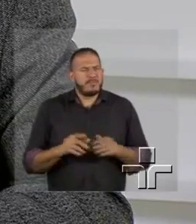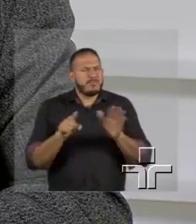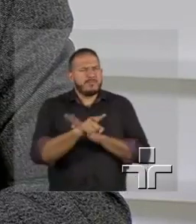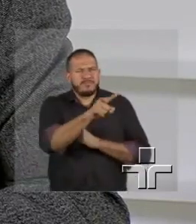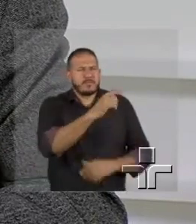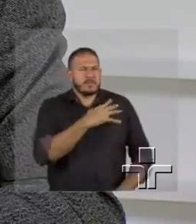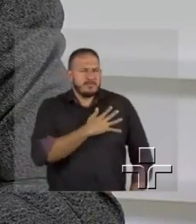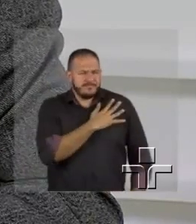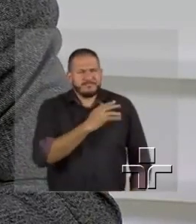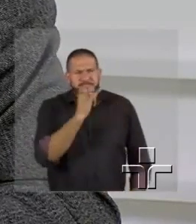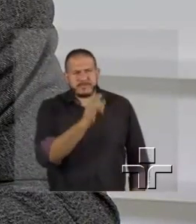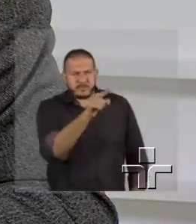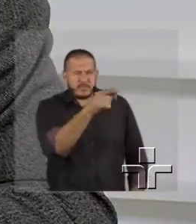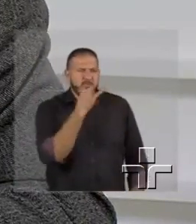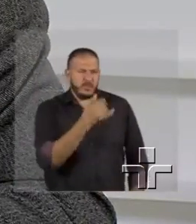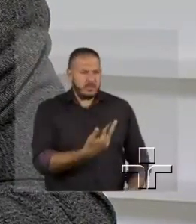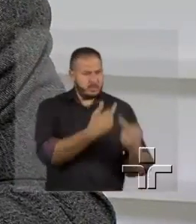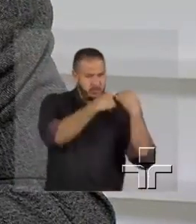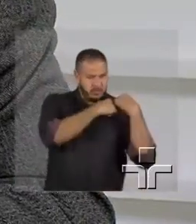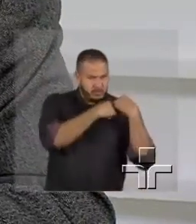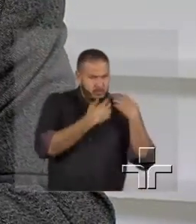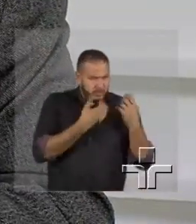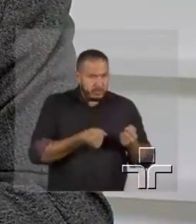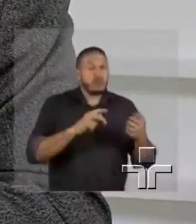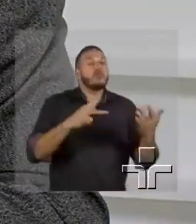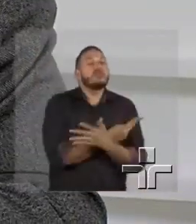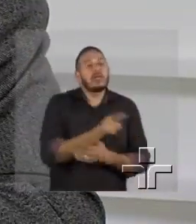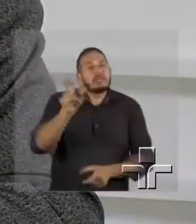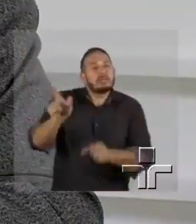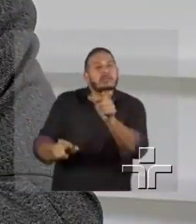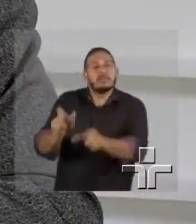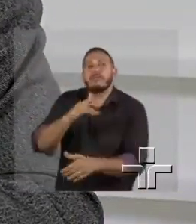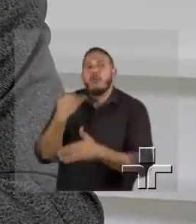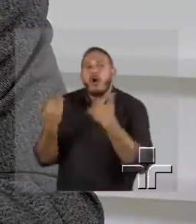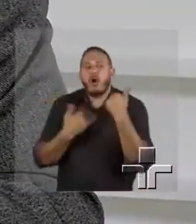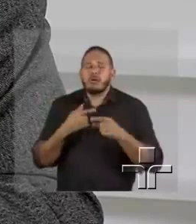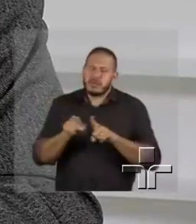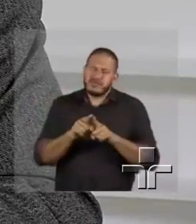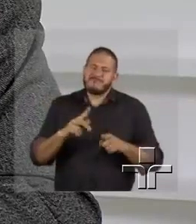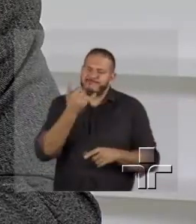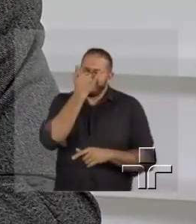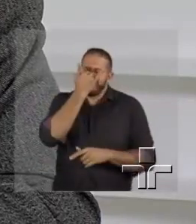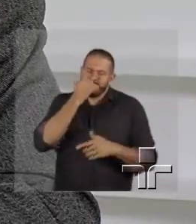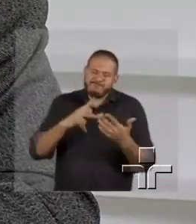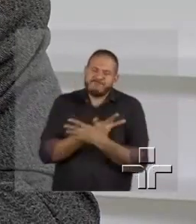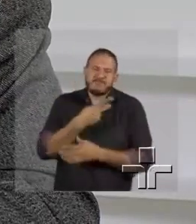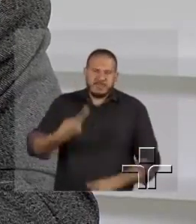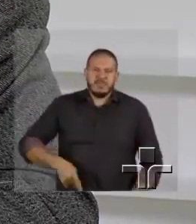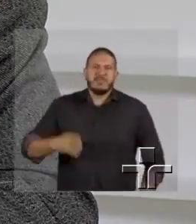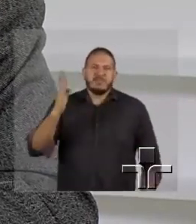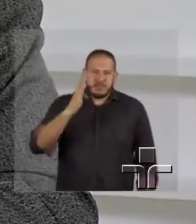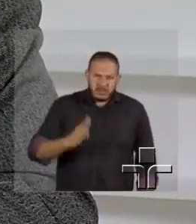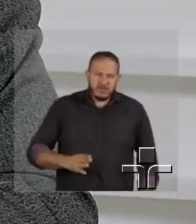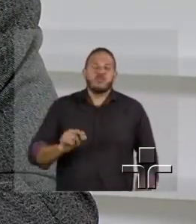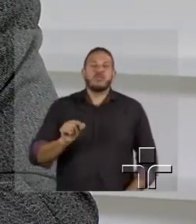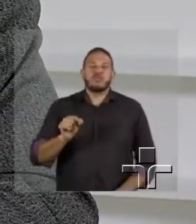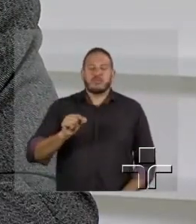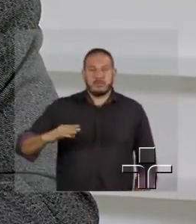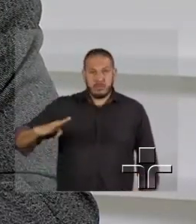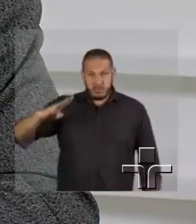Congo. Eu queria que o senhor lembrasse dessa experiência do Congo, como o Congo é rico e como